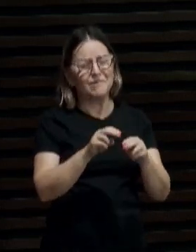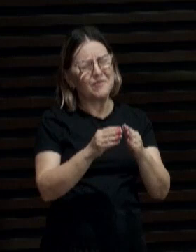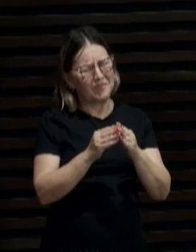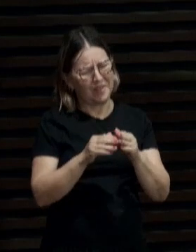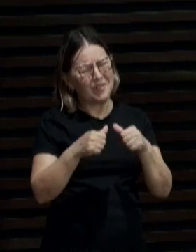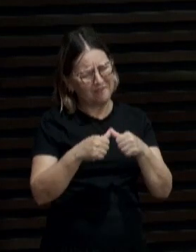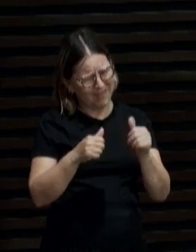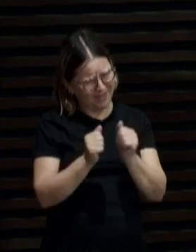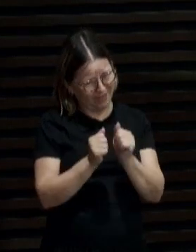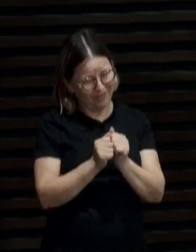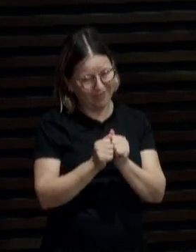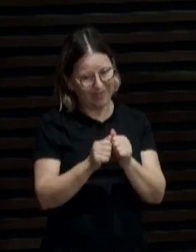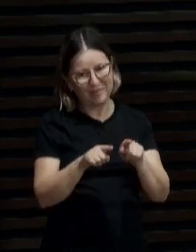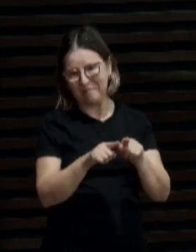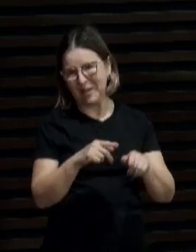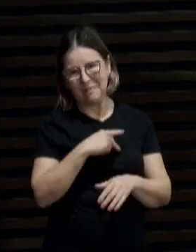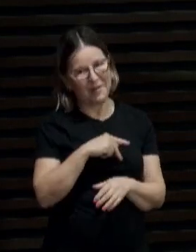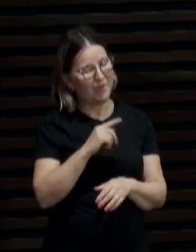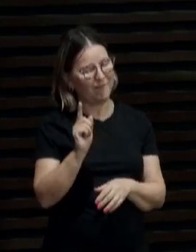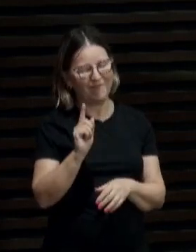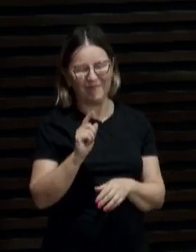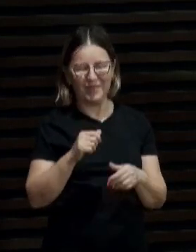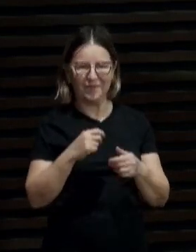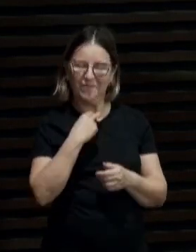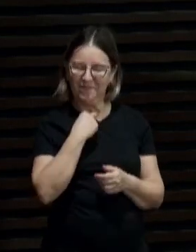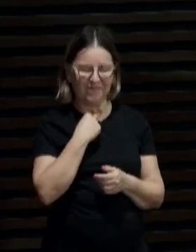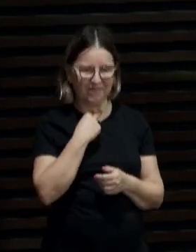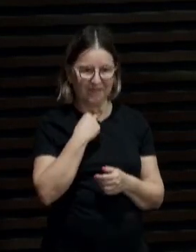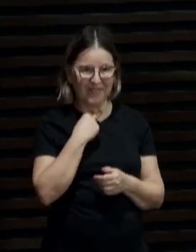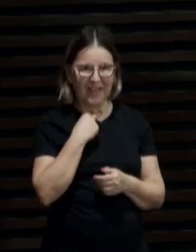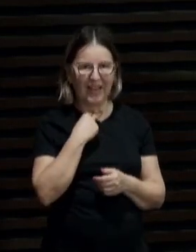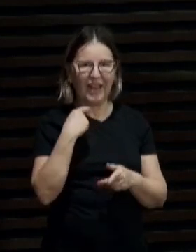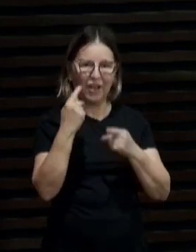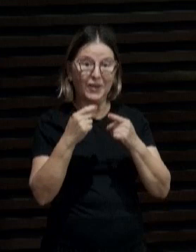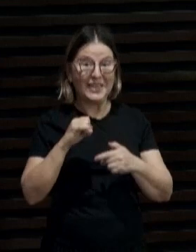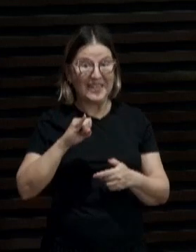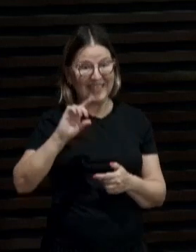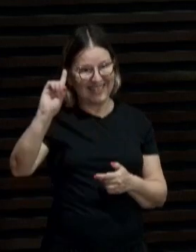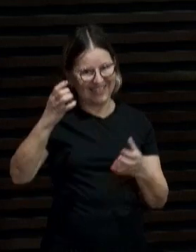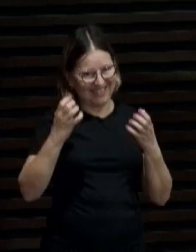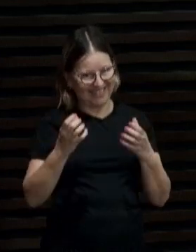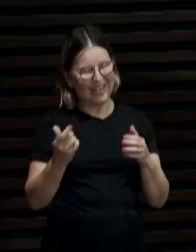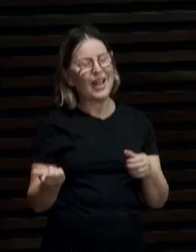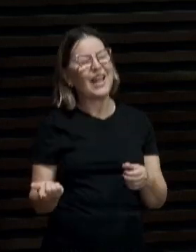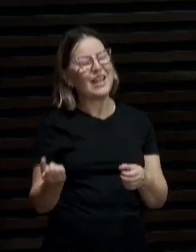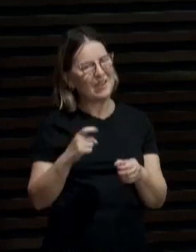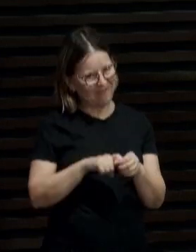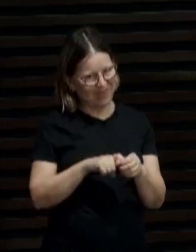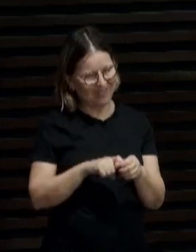acedeu. Mas, despedindo-se, disse: se Deus quiser, voltarei para vós outros.